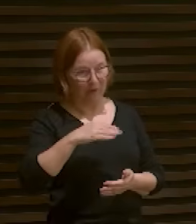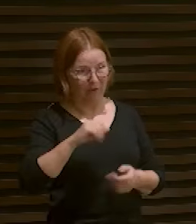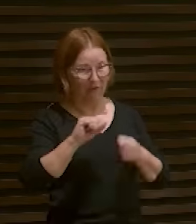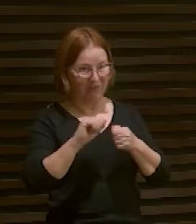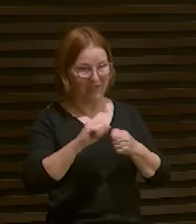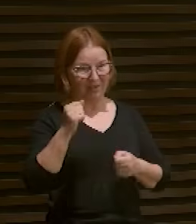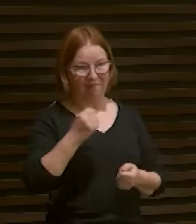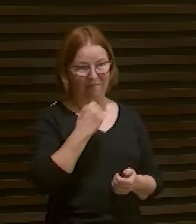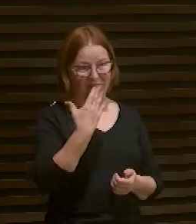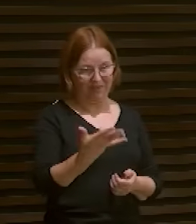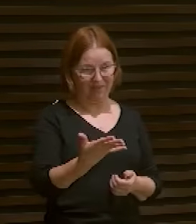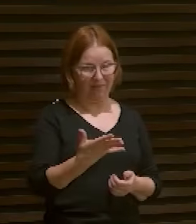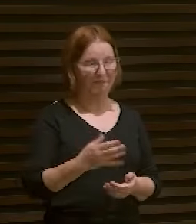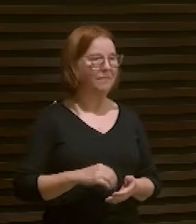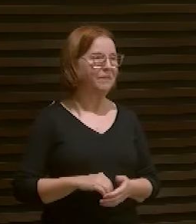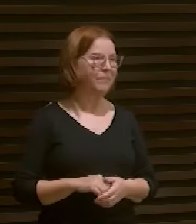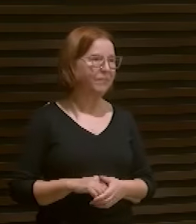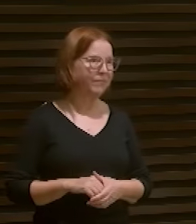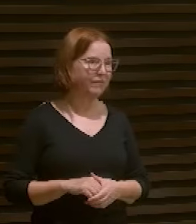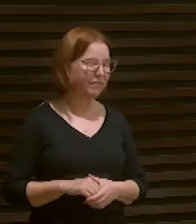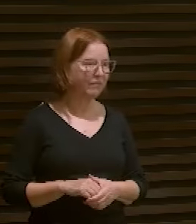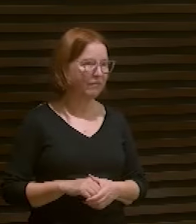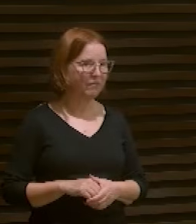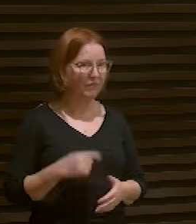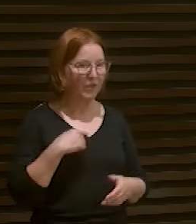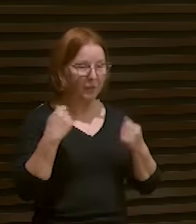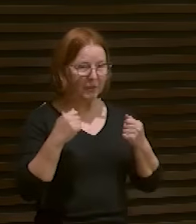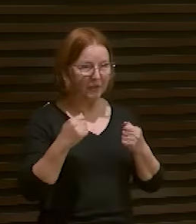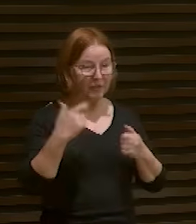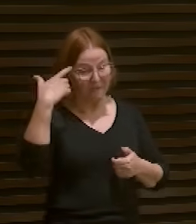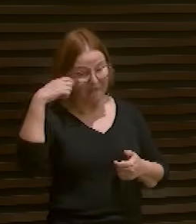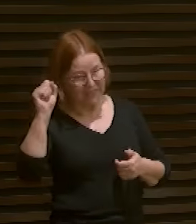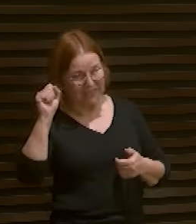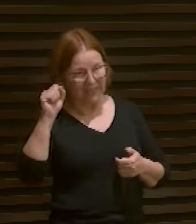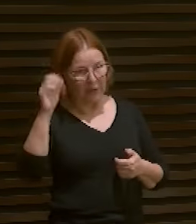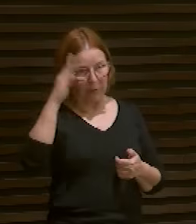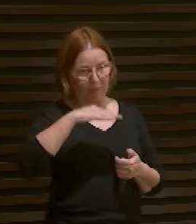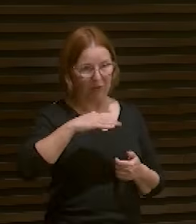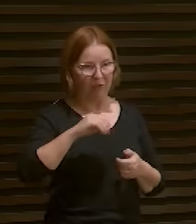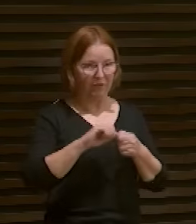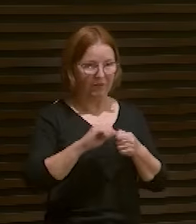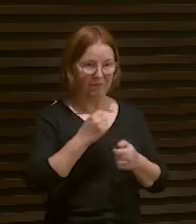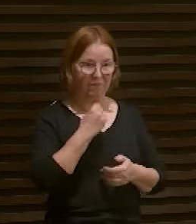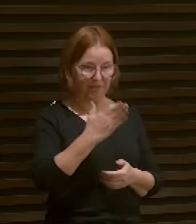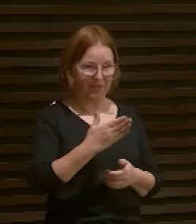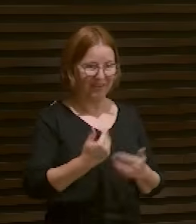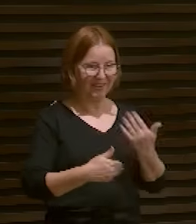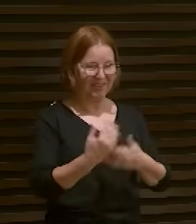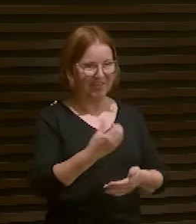O mal não pode me vencer. Eu preciso vencer o mal com o bem. Eu preciso vencer o mal com a vida de